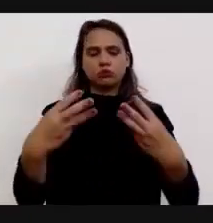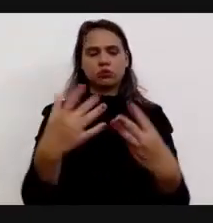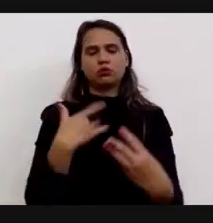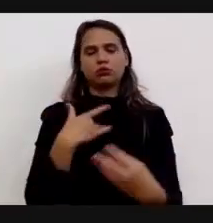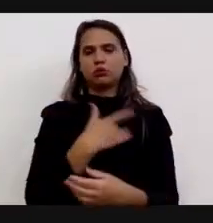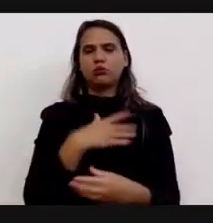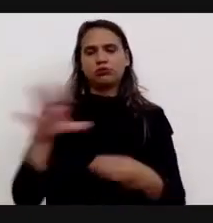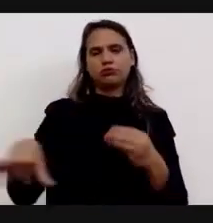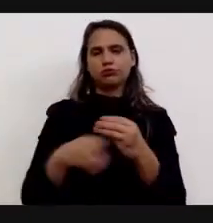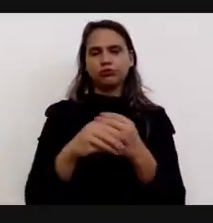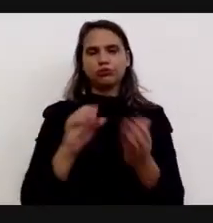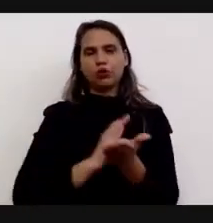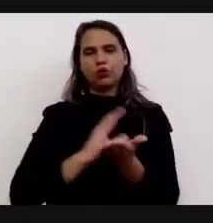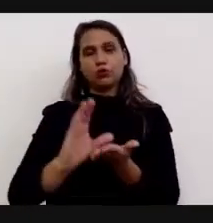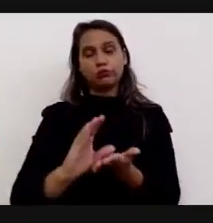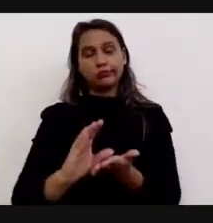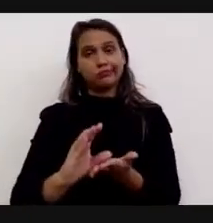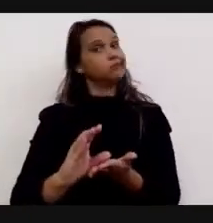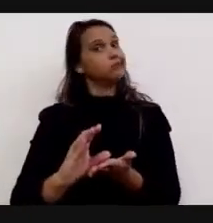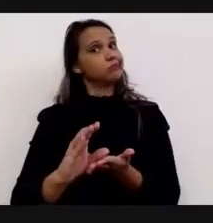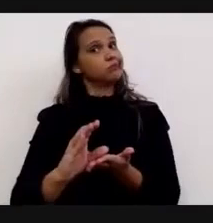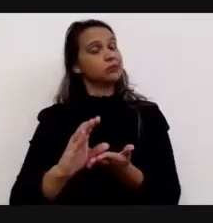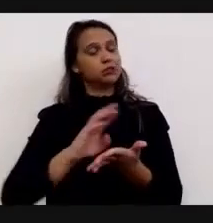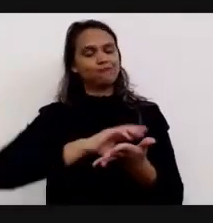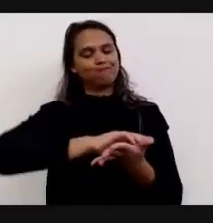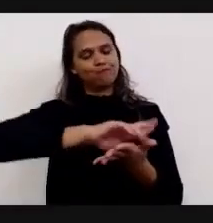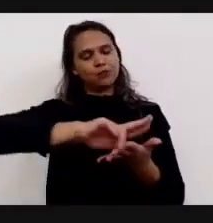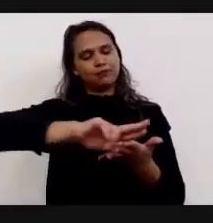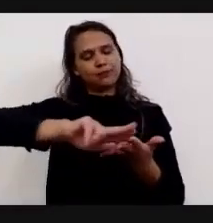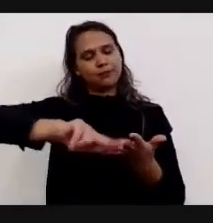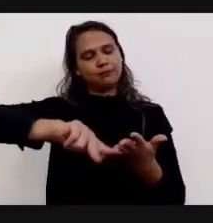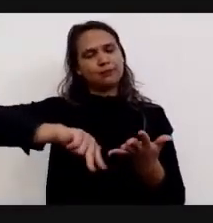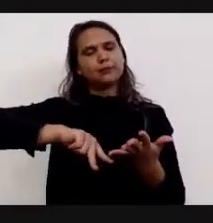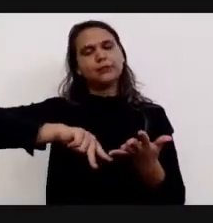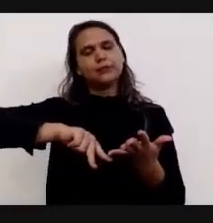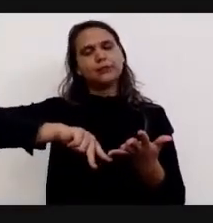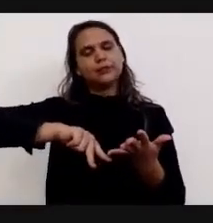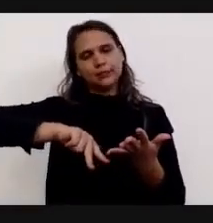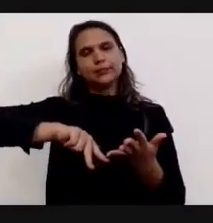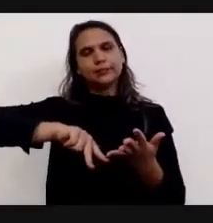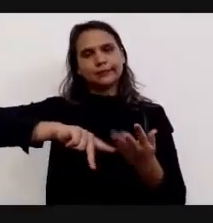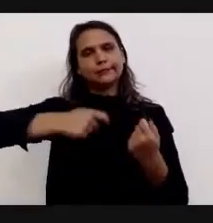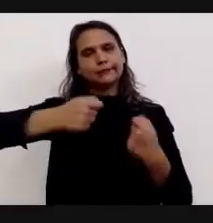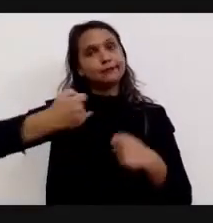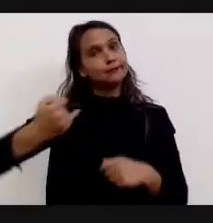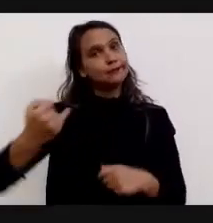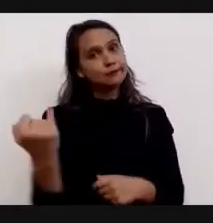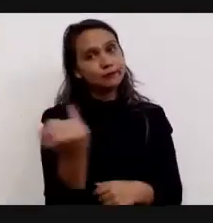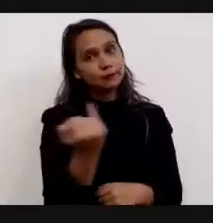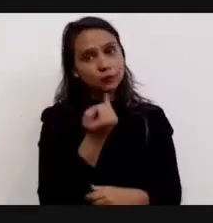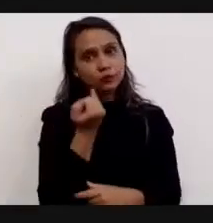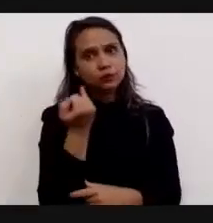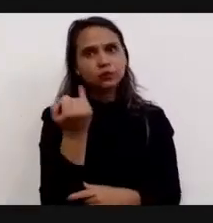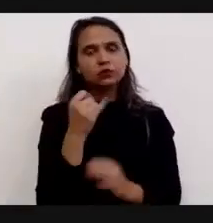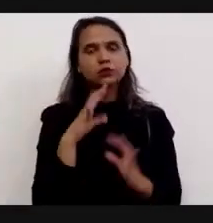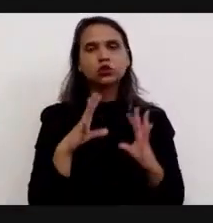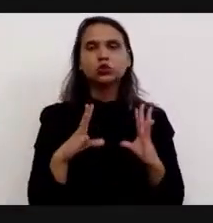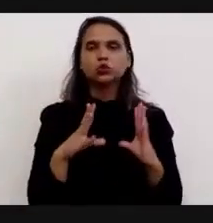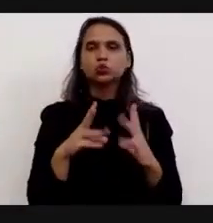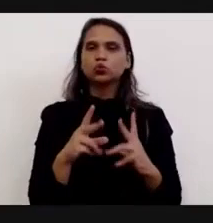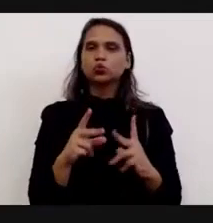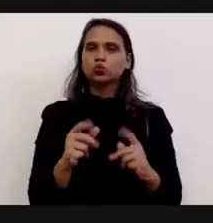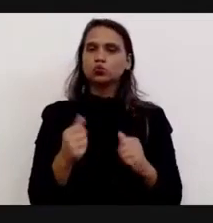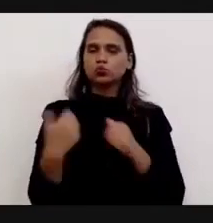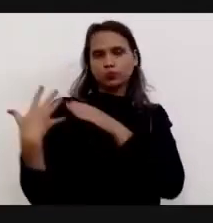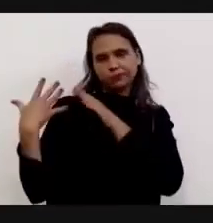recurso extra? Então, é tão multidisciplinar. O importante é que exista participação de players